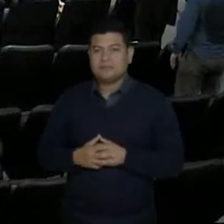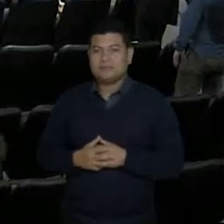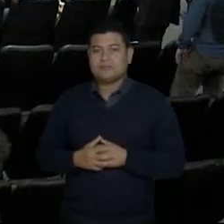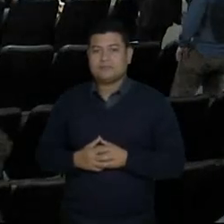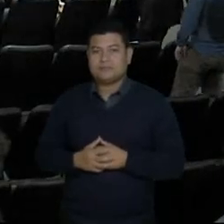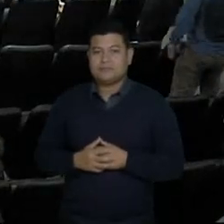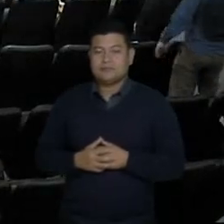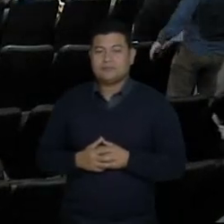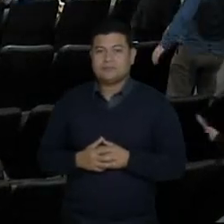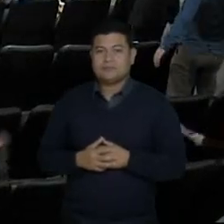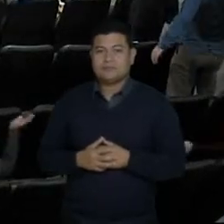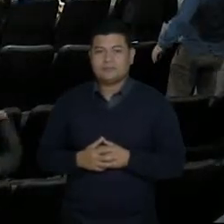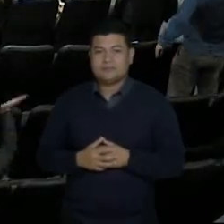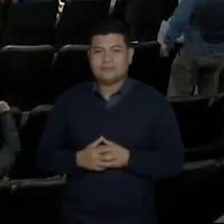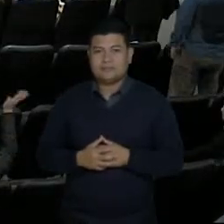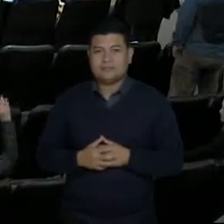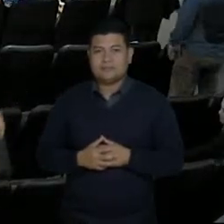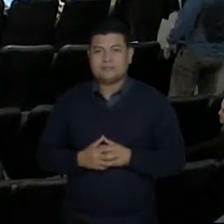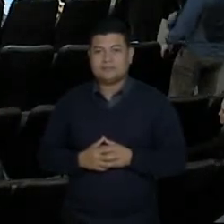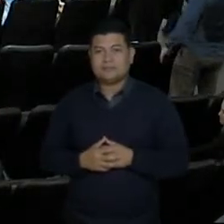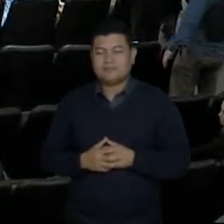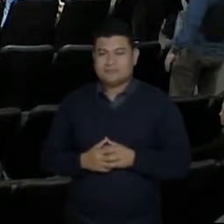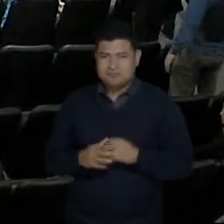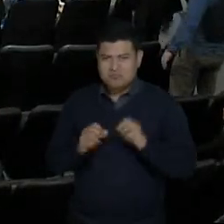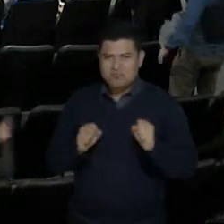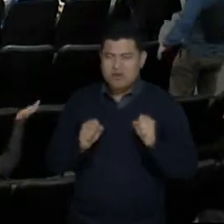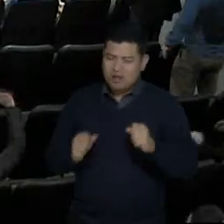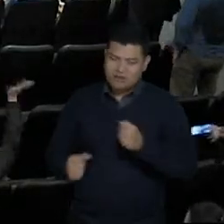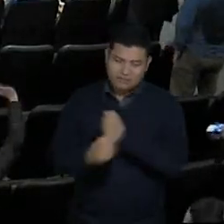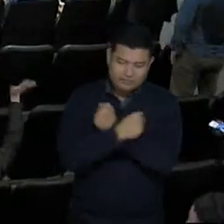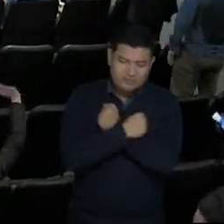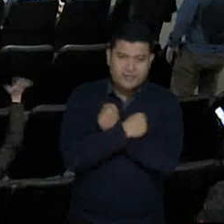pedas abraço amigo isso